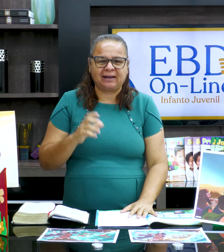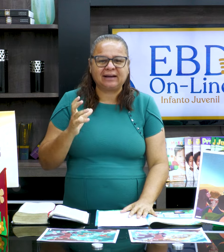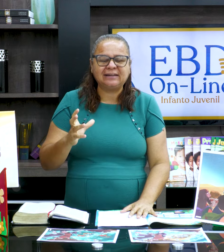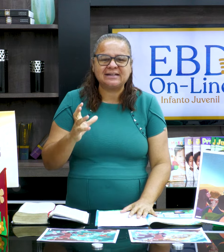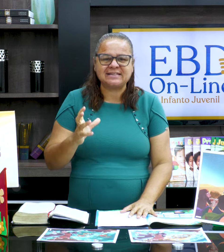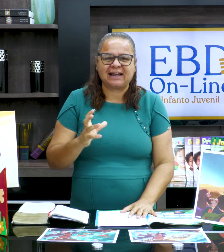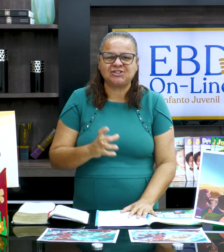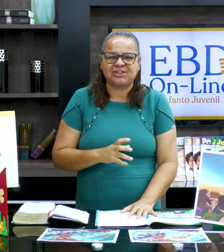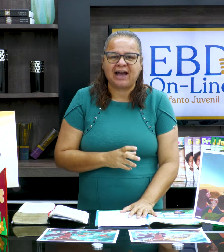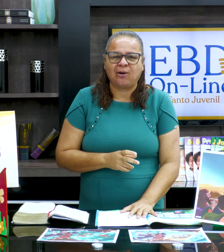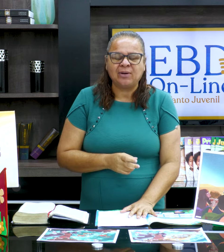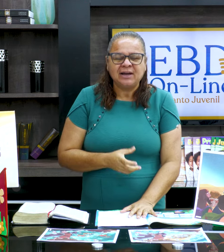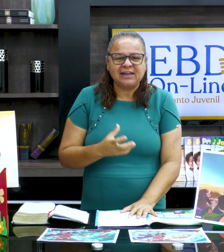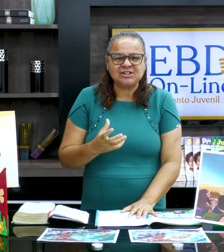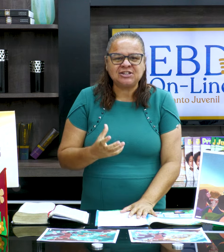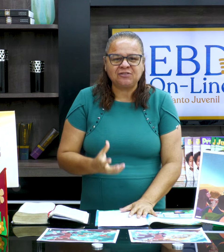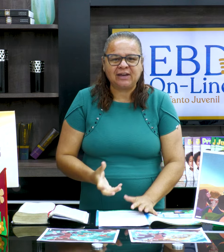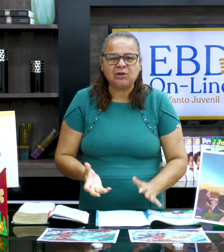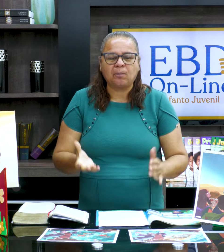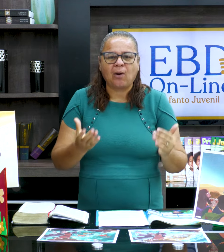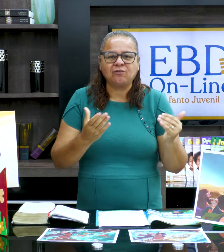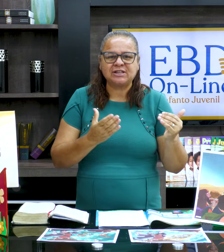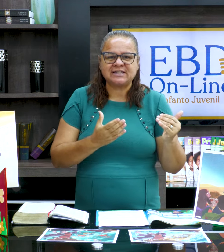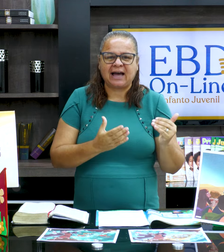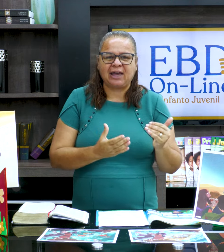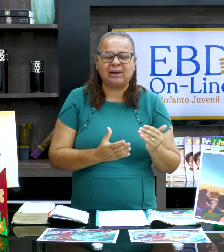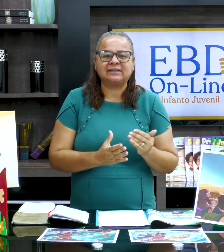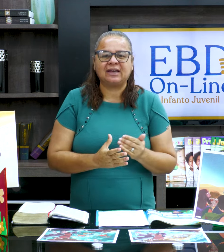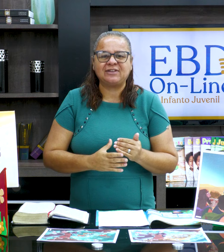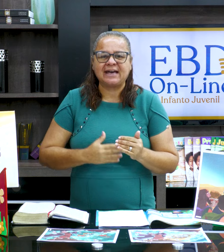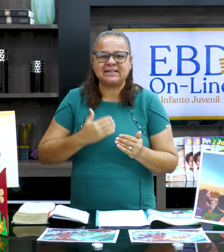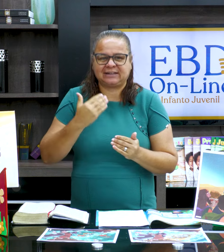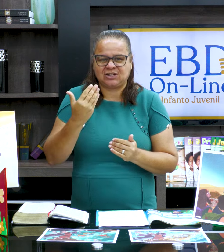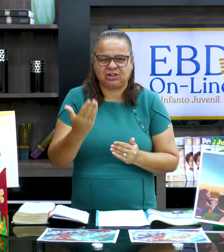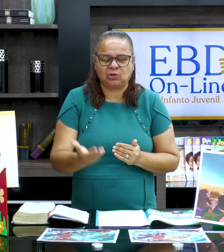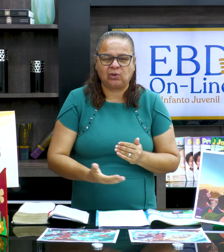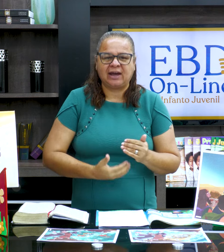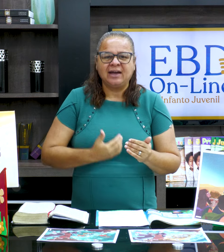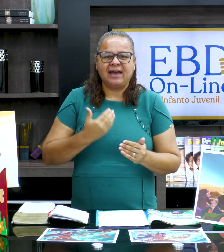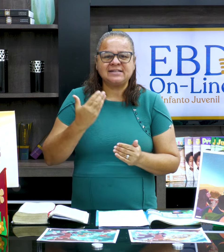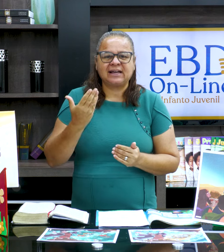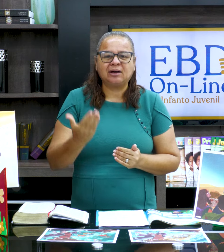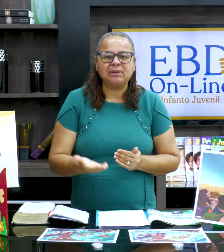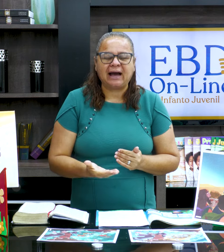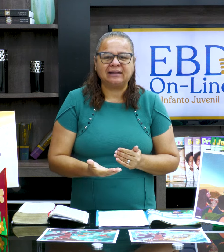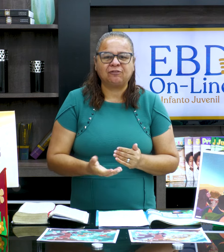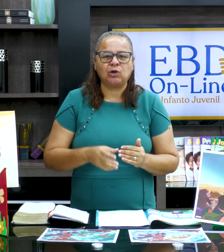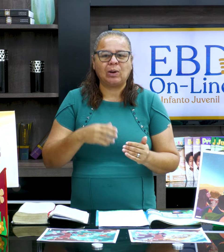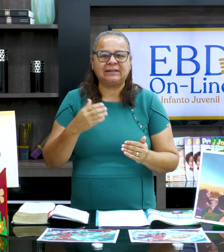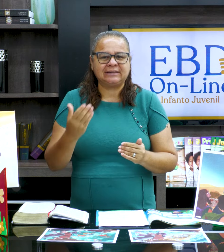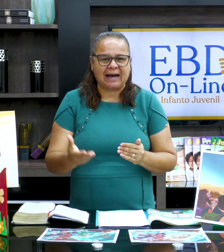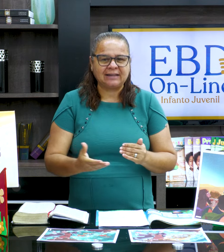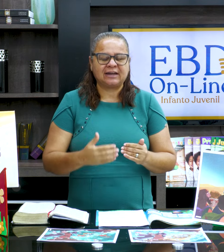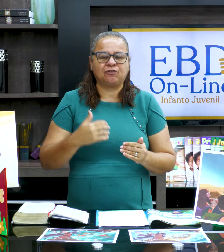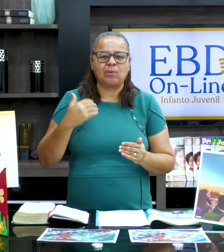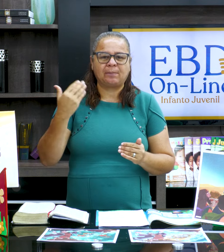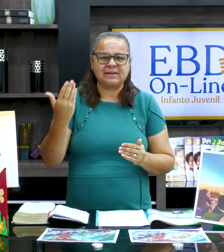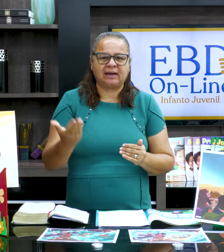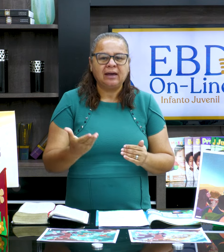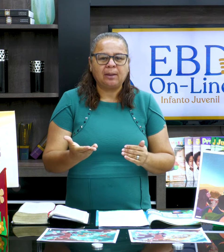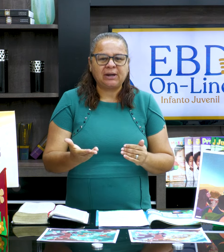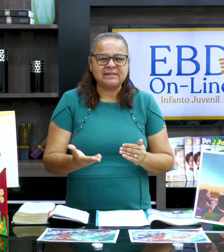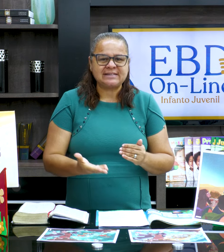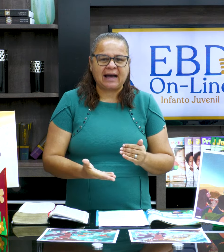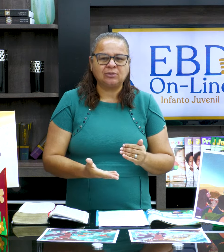né Para Canaã Celestial e a gente vê que o povo de Israel ele teve essa trajetória essa caminhada foi uma didática foi